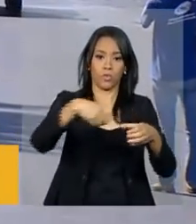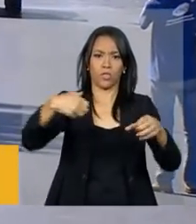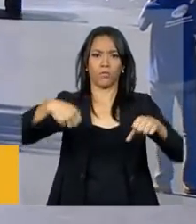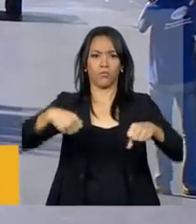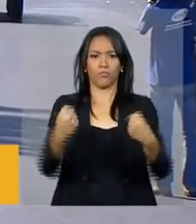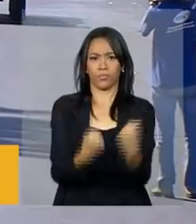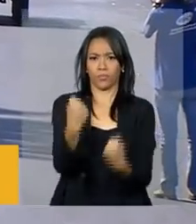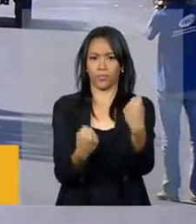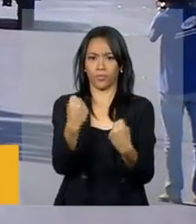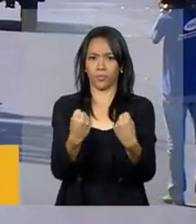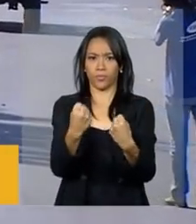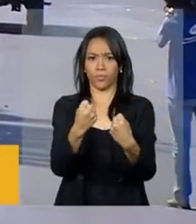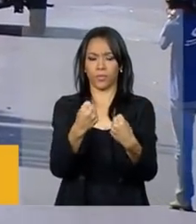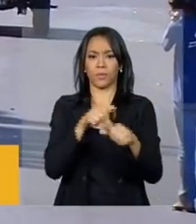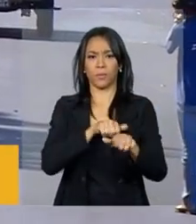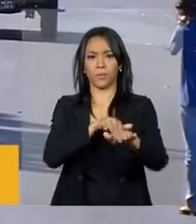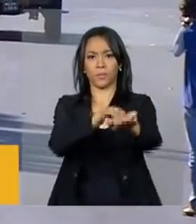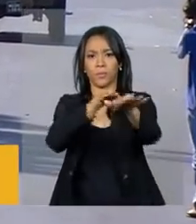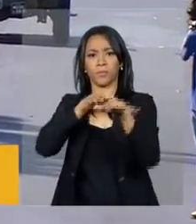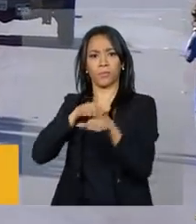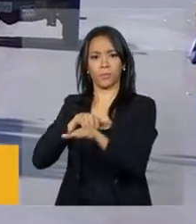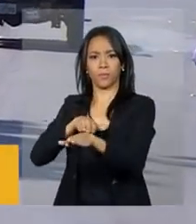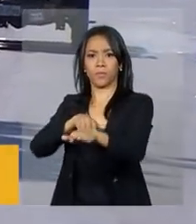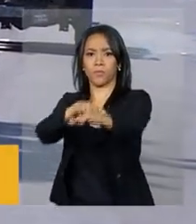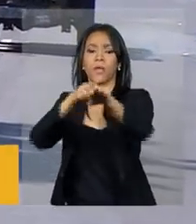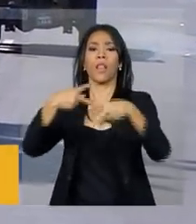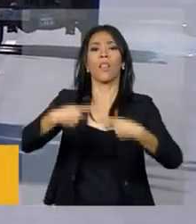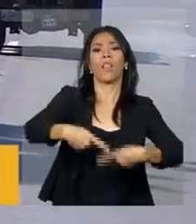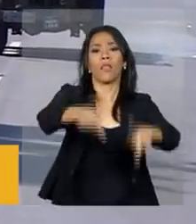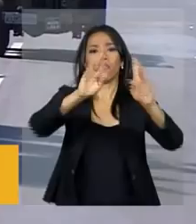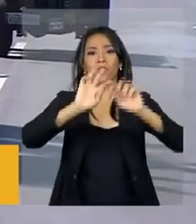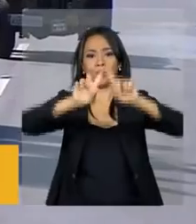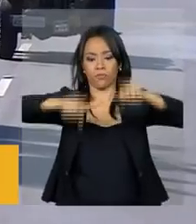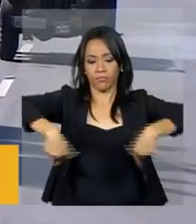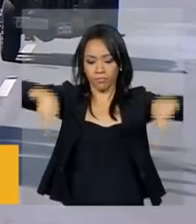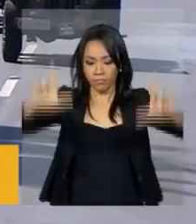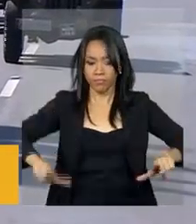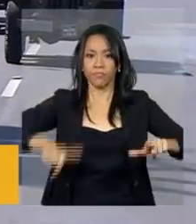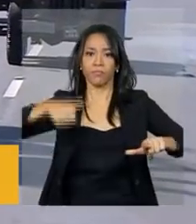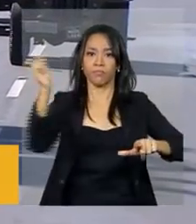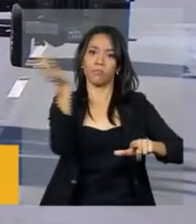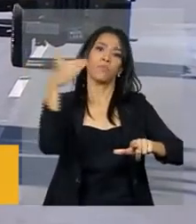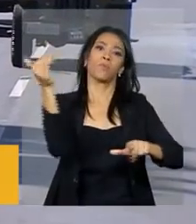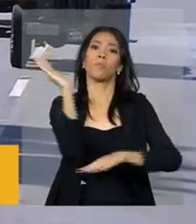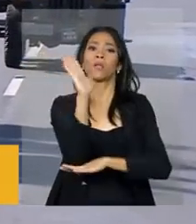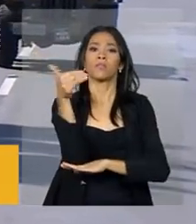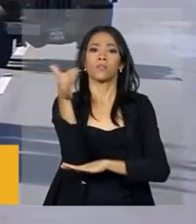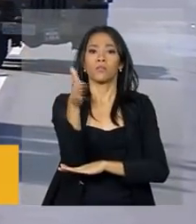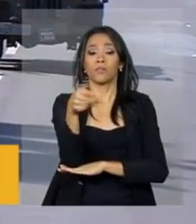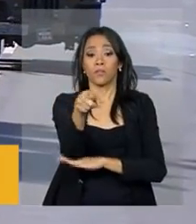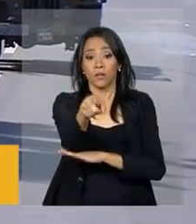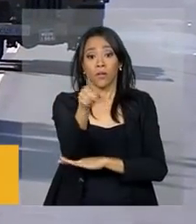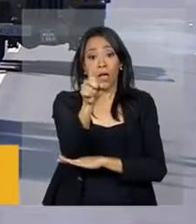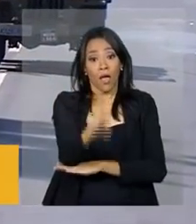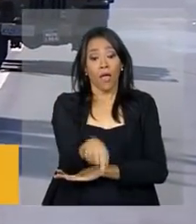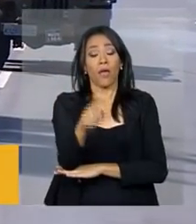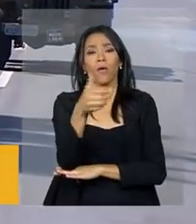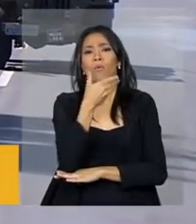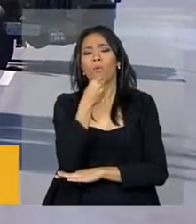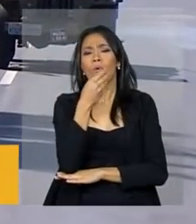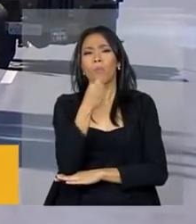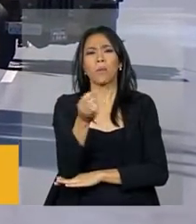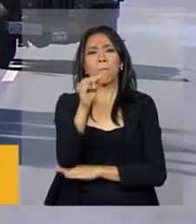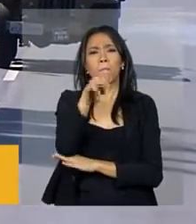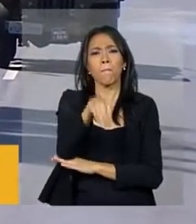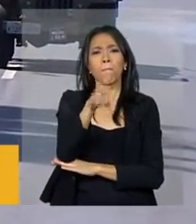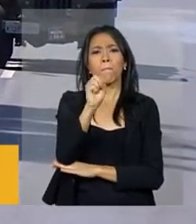aí, conduzindo a bandeira nacional, o coronel Nestor, nosso herói da Batalha de